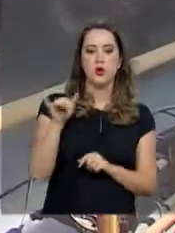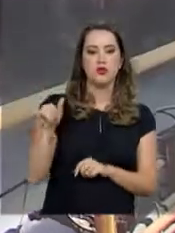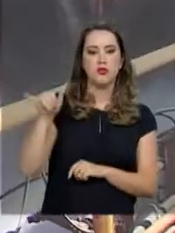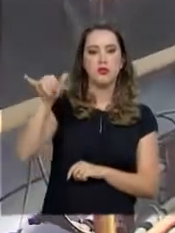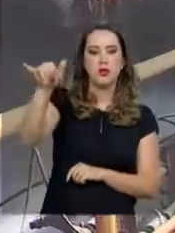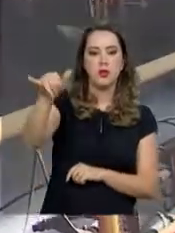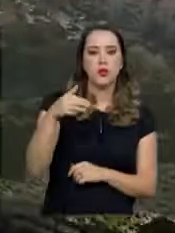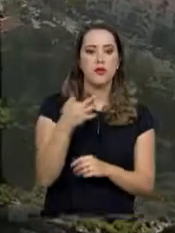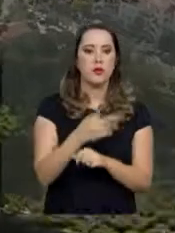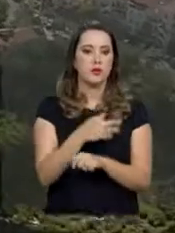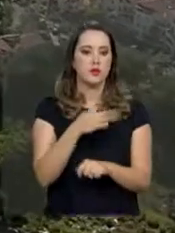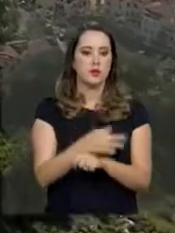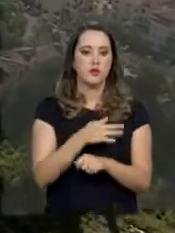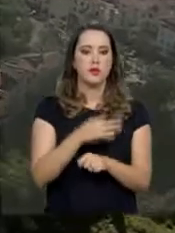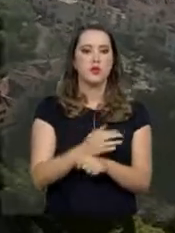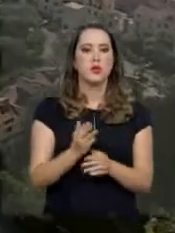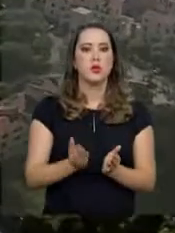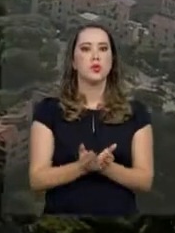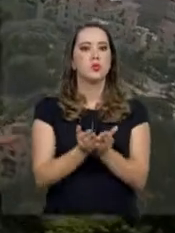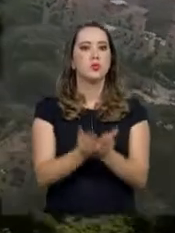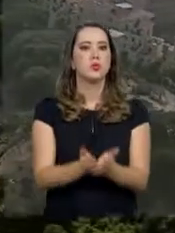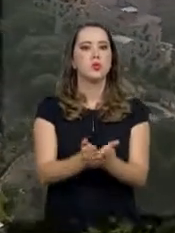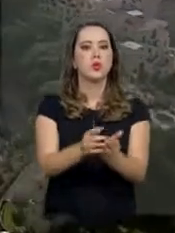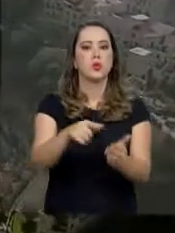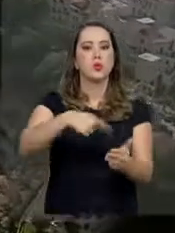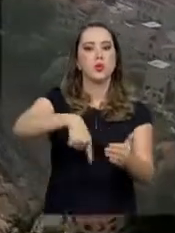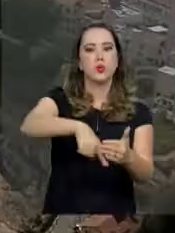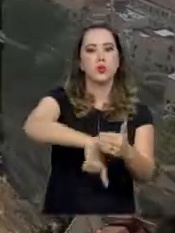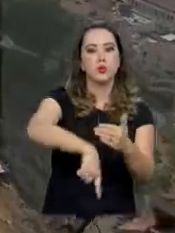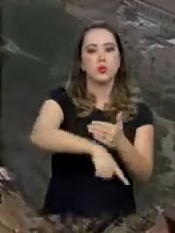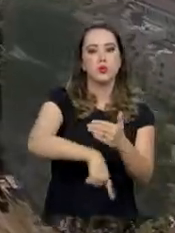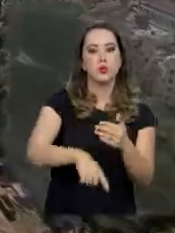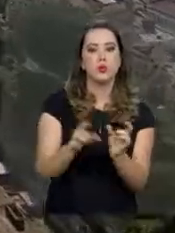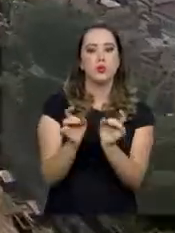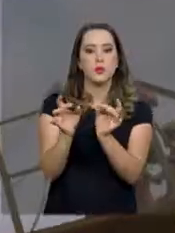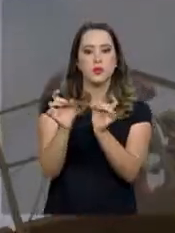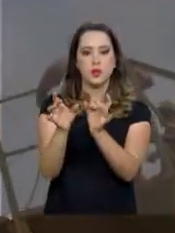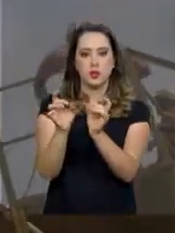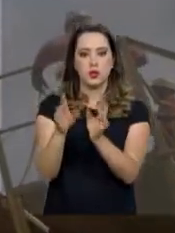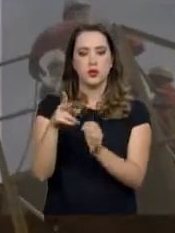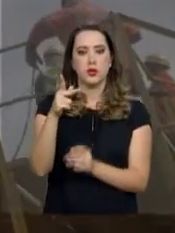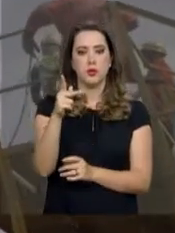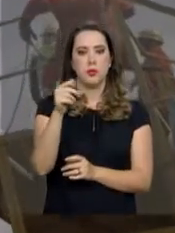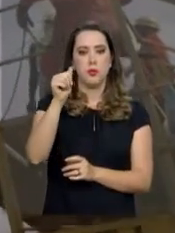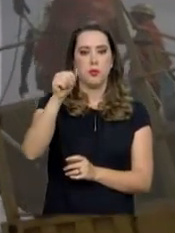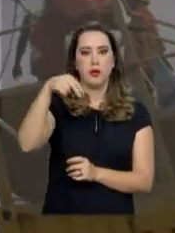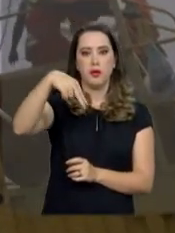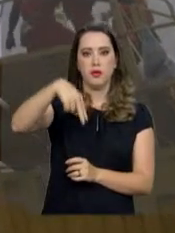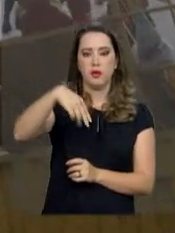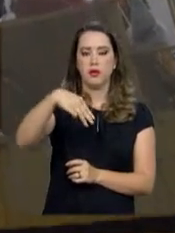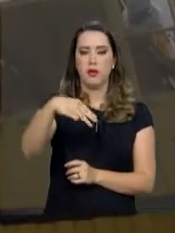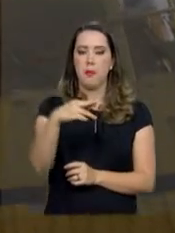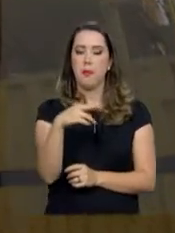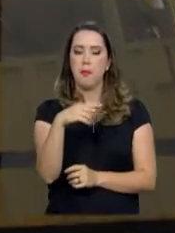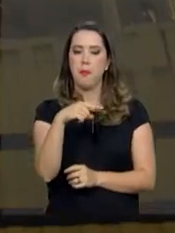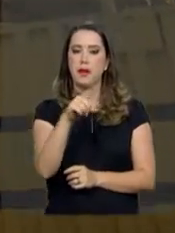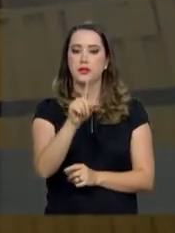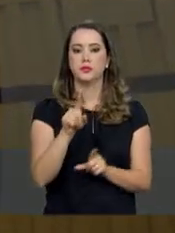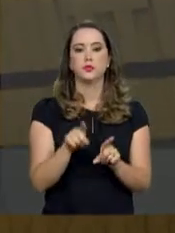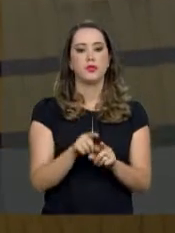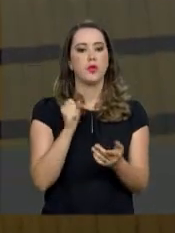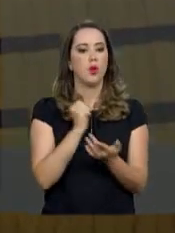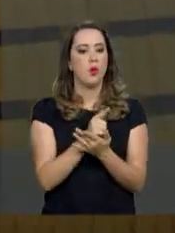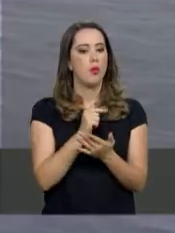minério de ferro e uma plataforma de extração de petróleo enviada para o panamá no caso das importações os produtos com